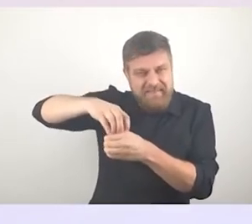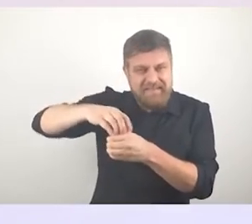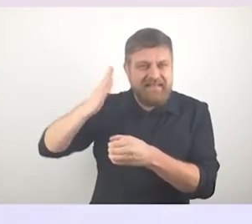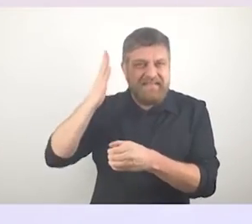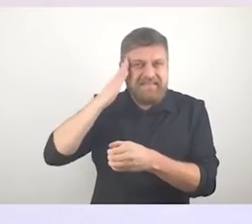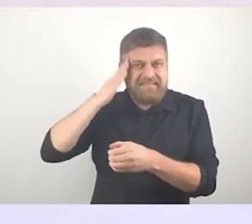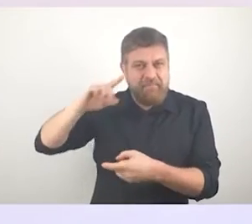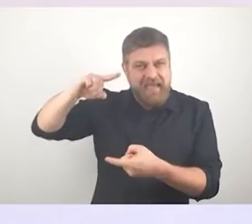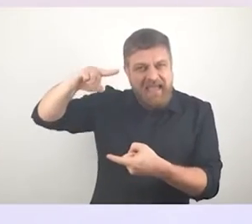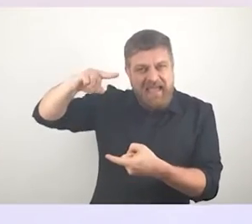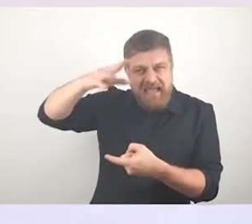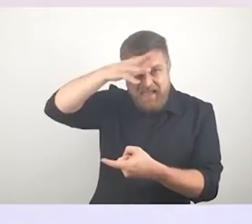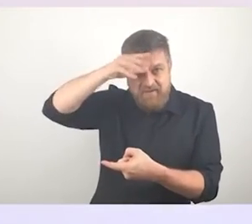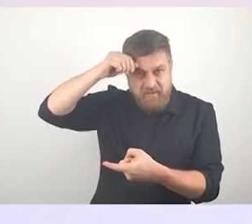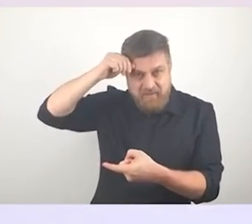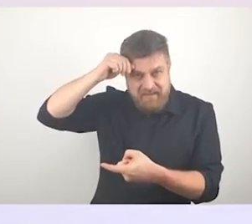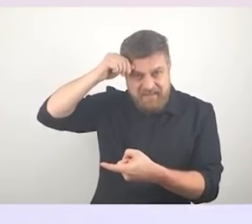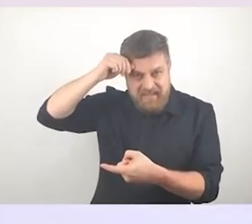quatro tampinhas